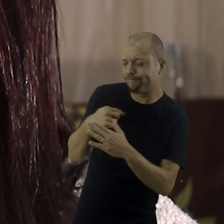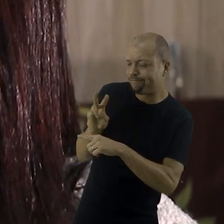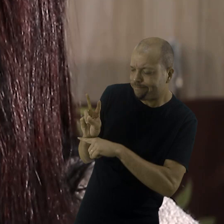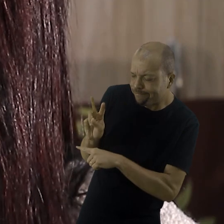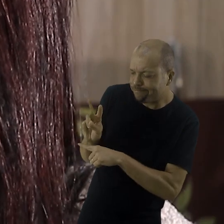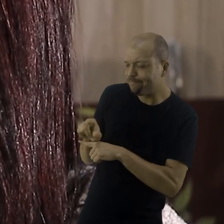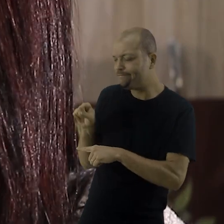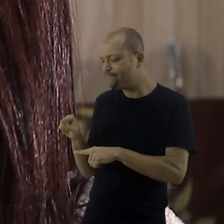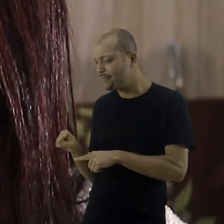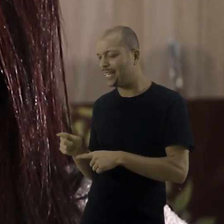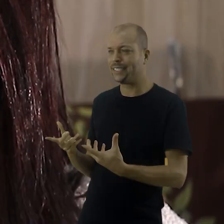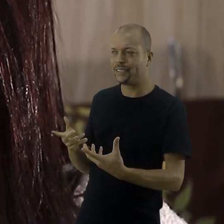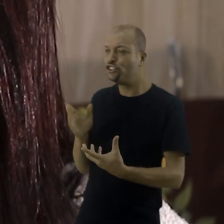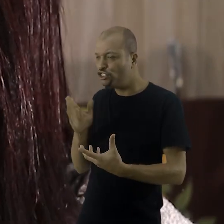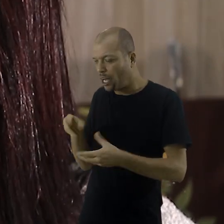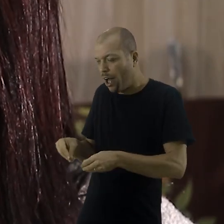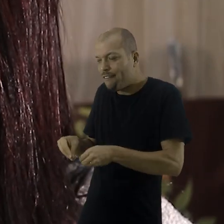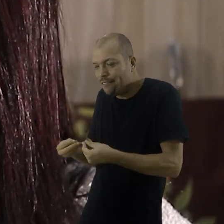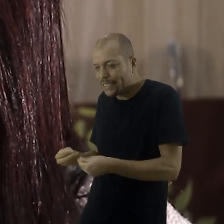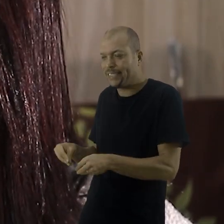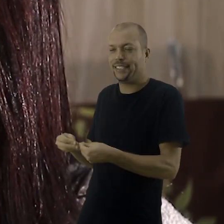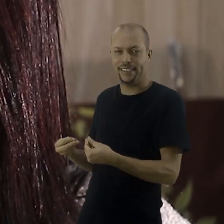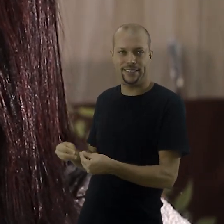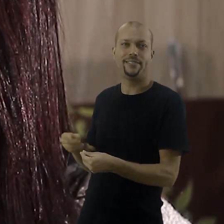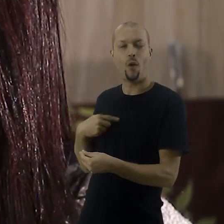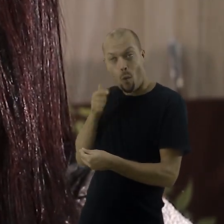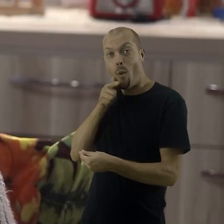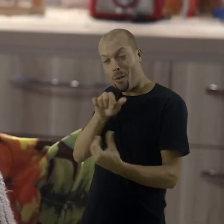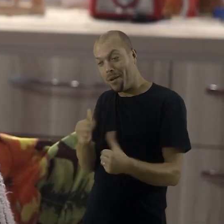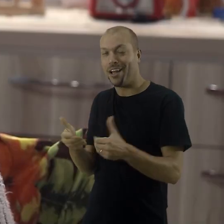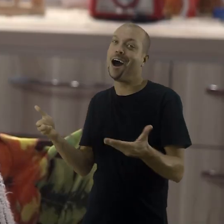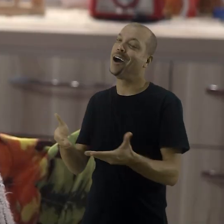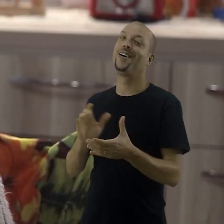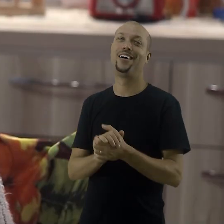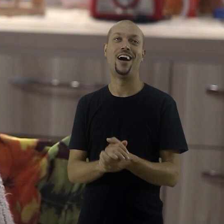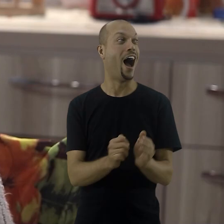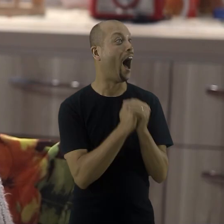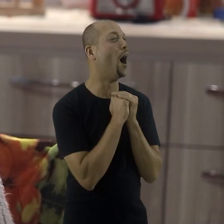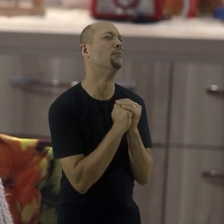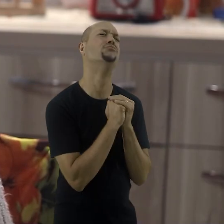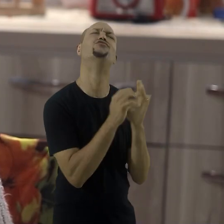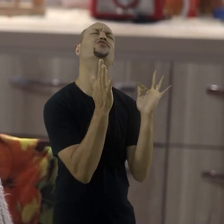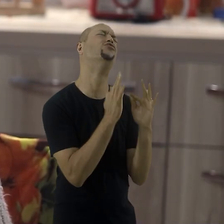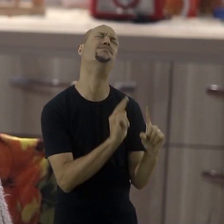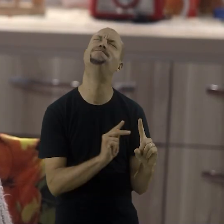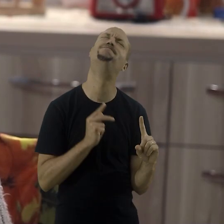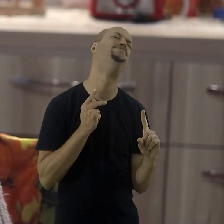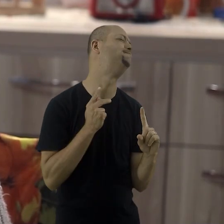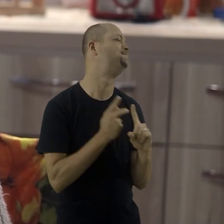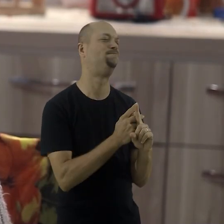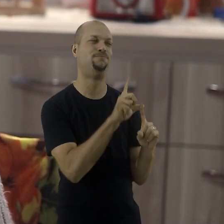tão resistente. Aí eu vou conseguir me batizar agora. Amém. Fiquei muito feliz agora com essa